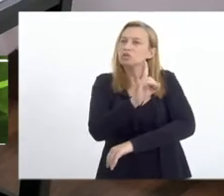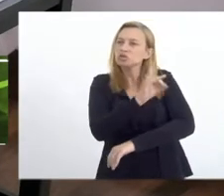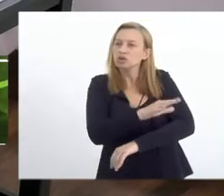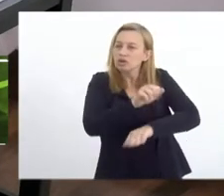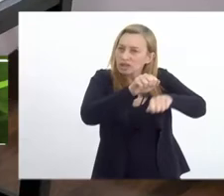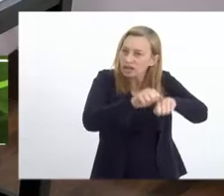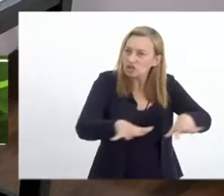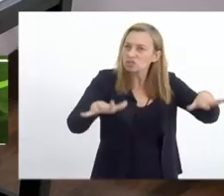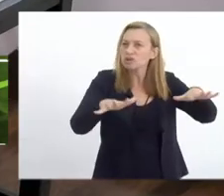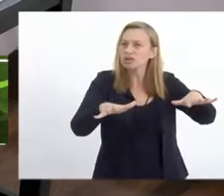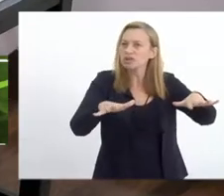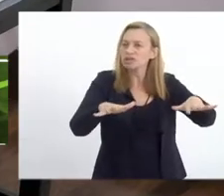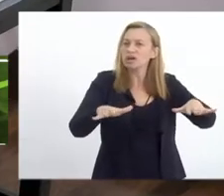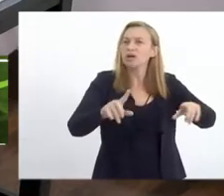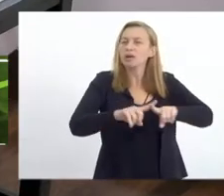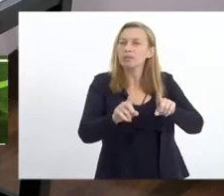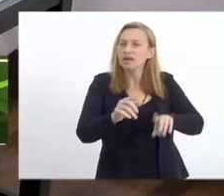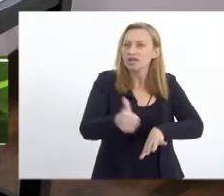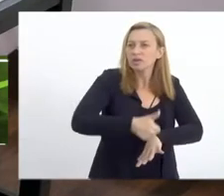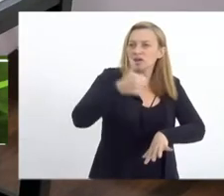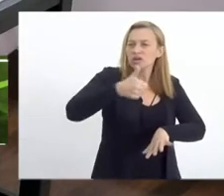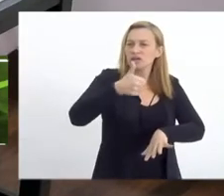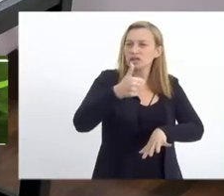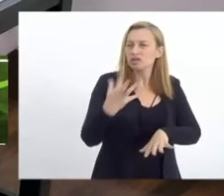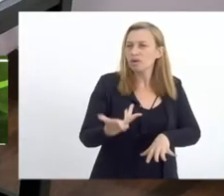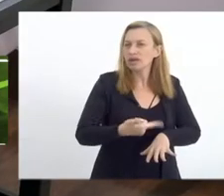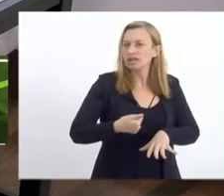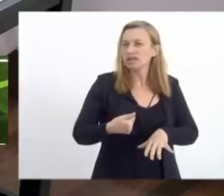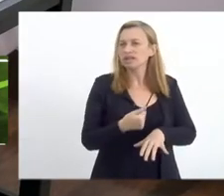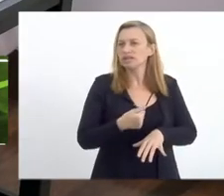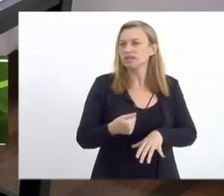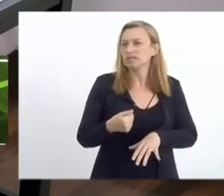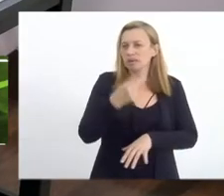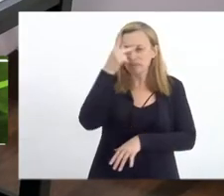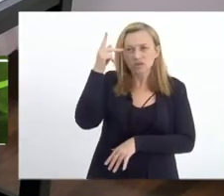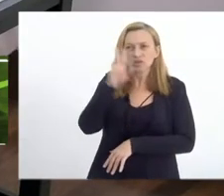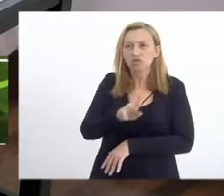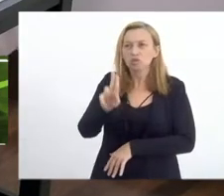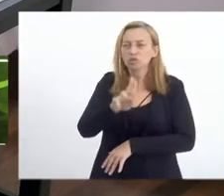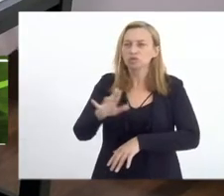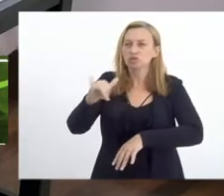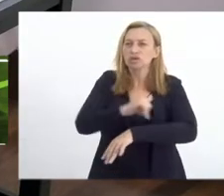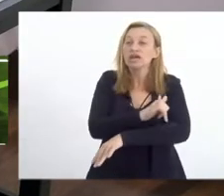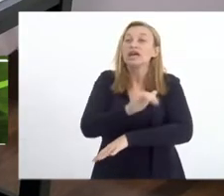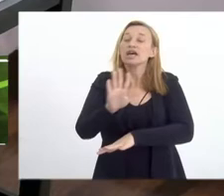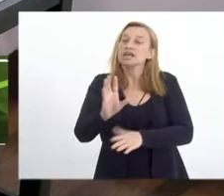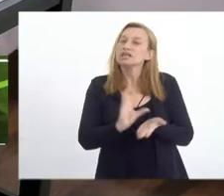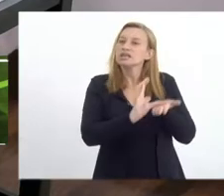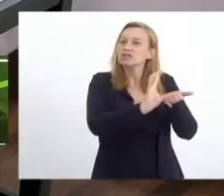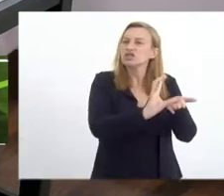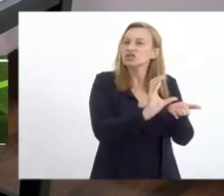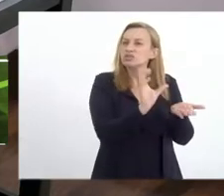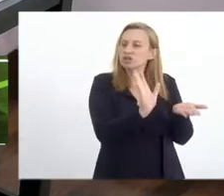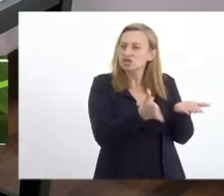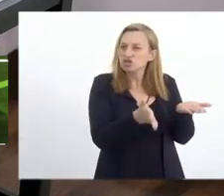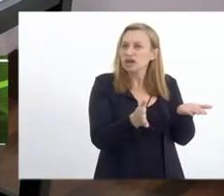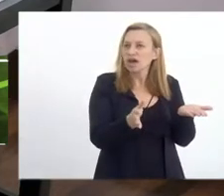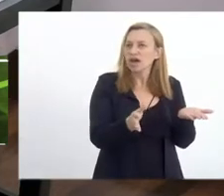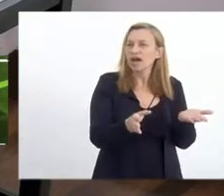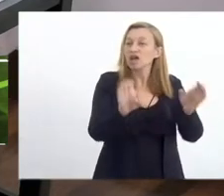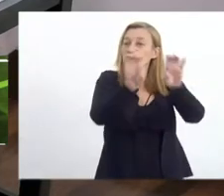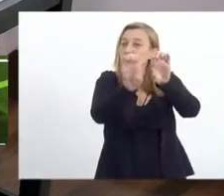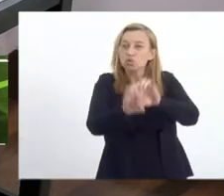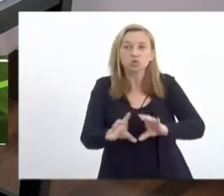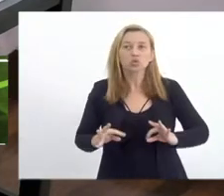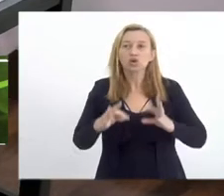expansão, mas também na melhoria de qualidade do consumidor. Esse investimento já vai ser em cima da estrutura toda do aeroporto.